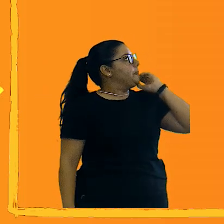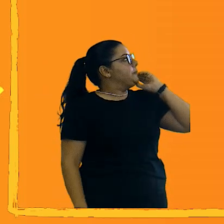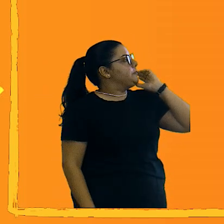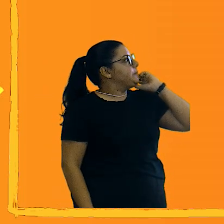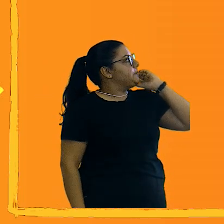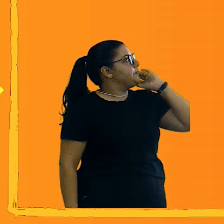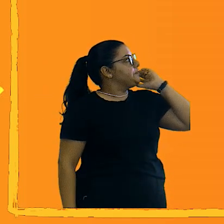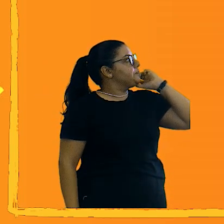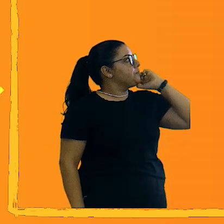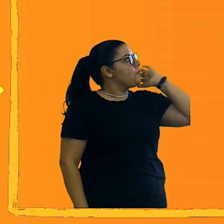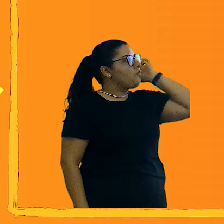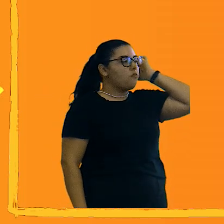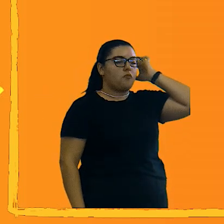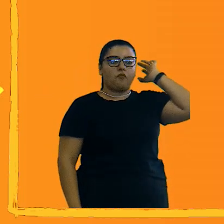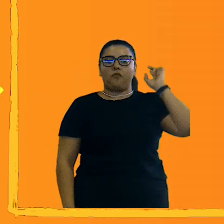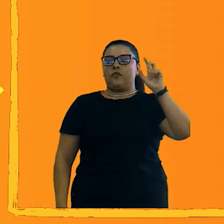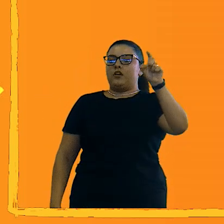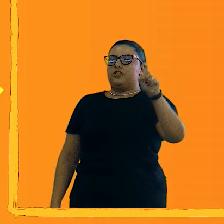lado